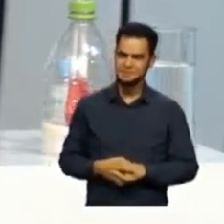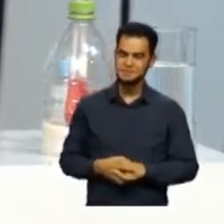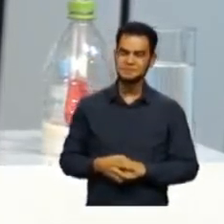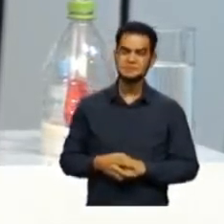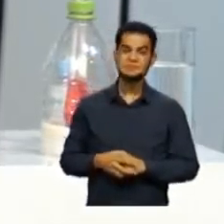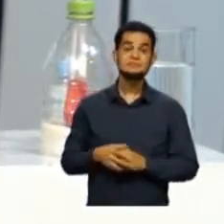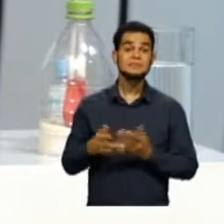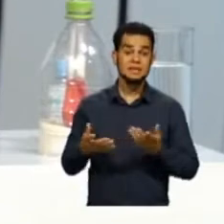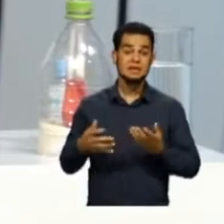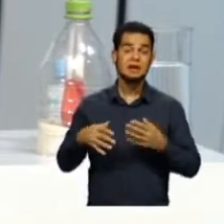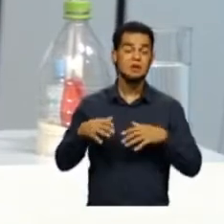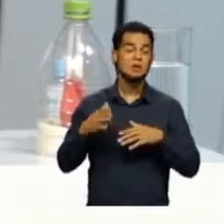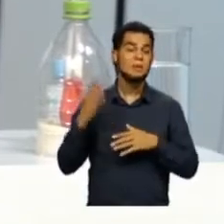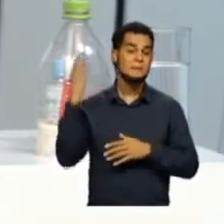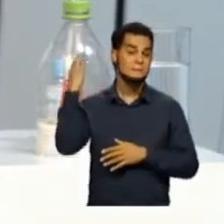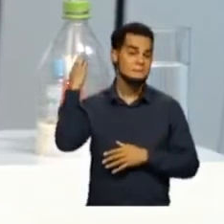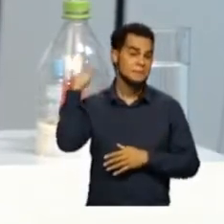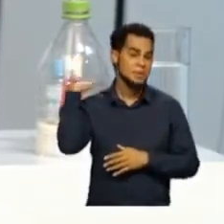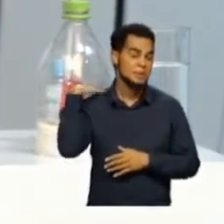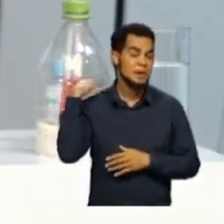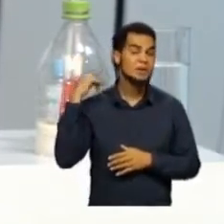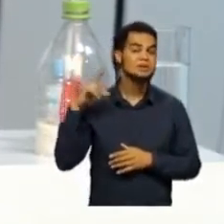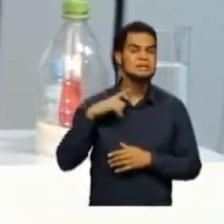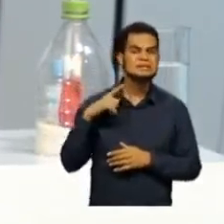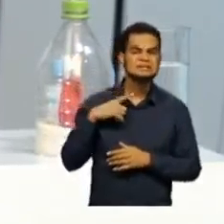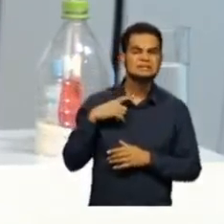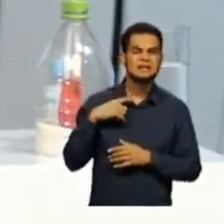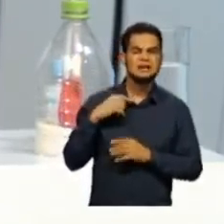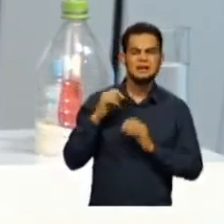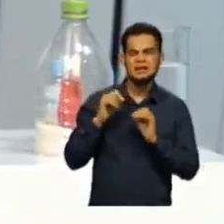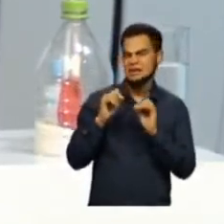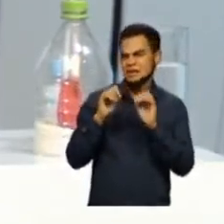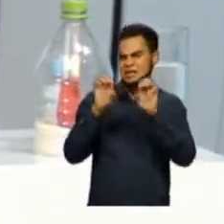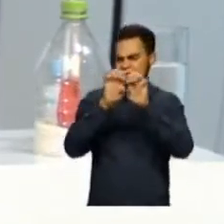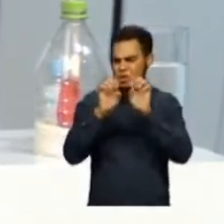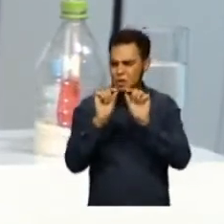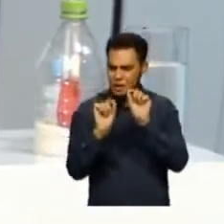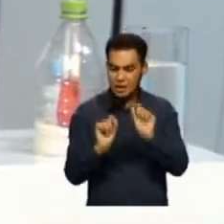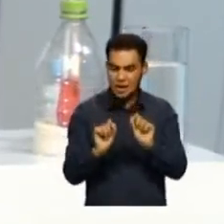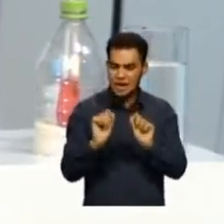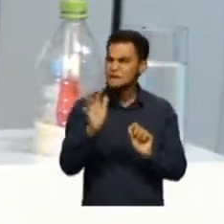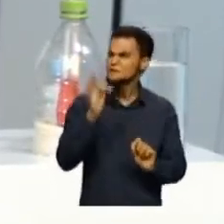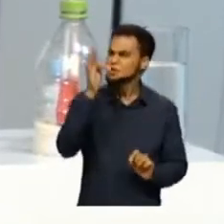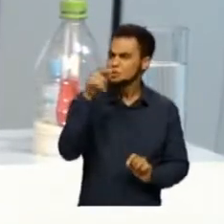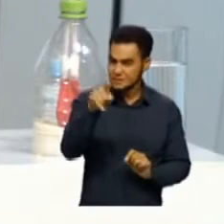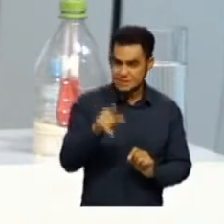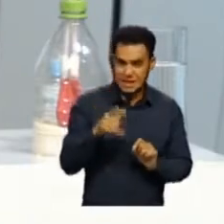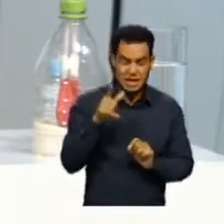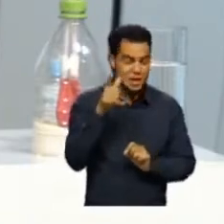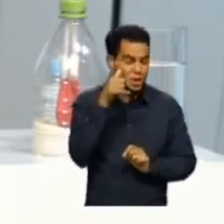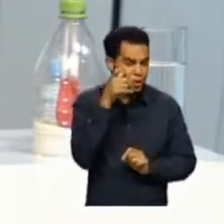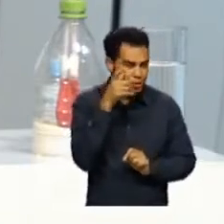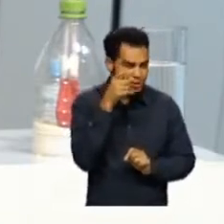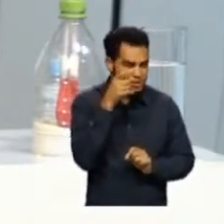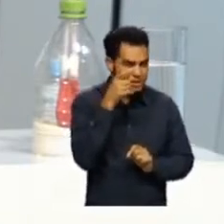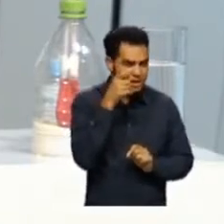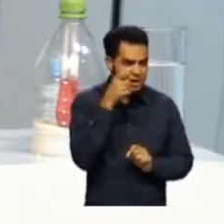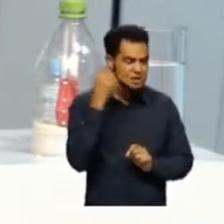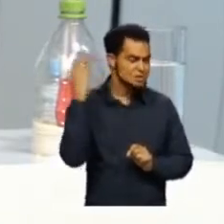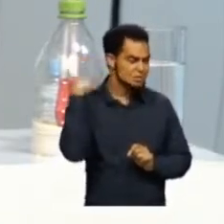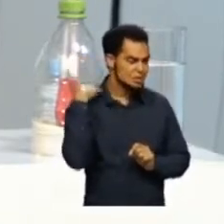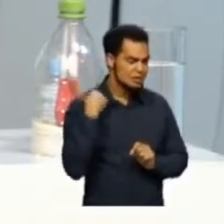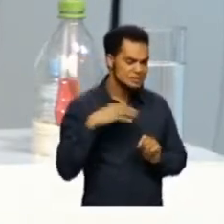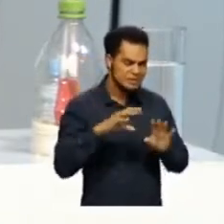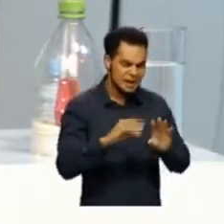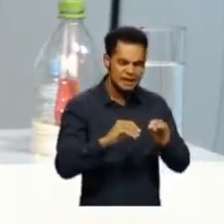estruturas dele vai constituir de alvéolos pulmonares. Se você tiver algum dia uma curiosidade aí de pegar um pulmão, você vai ver que ele é